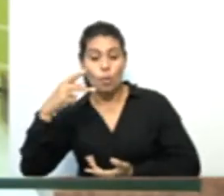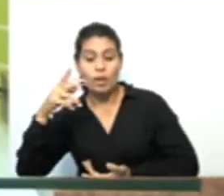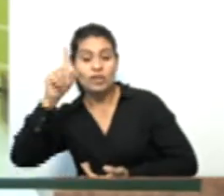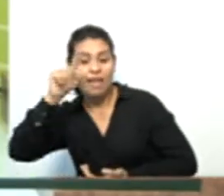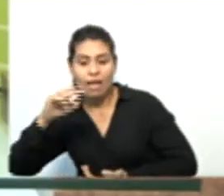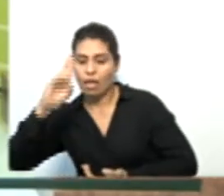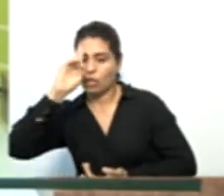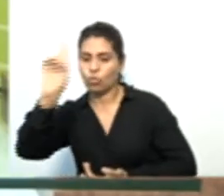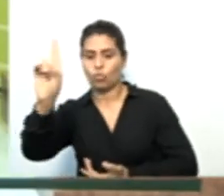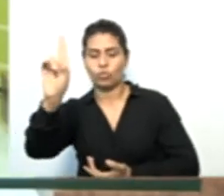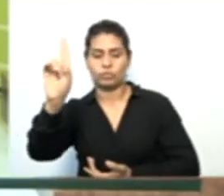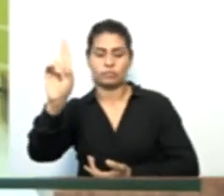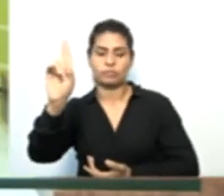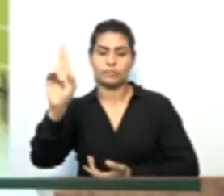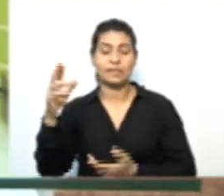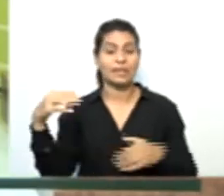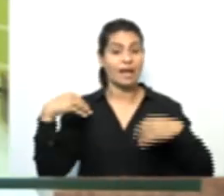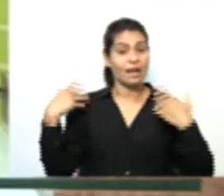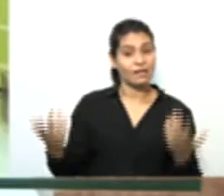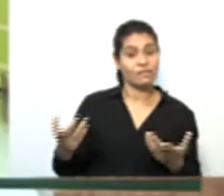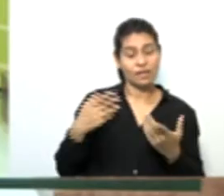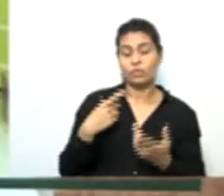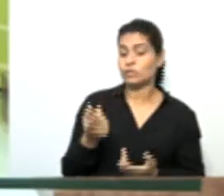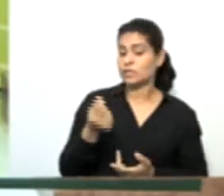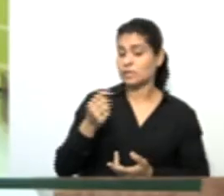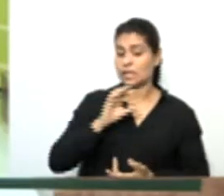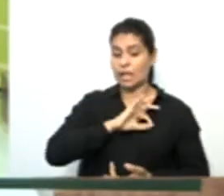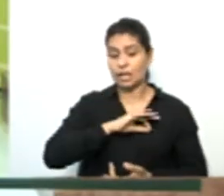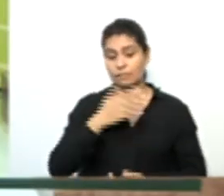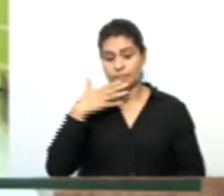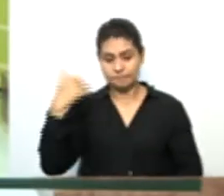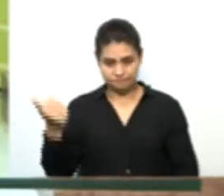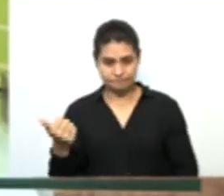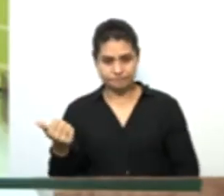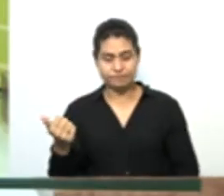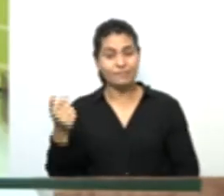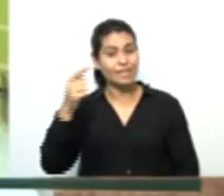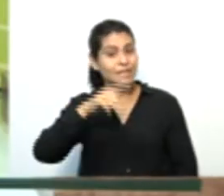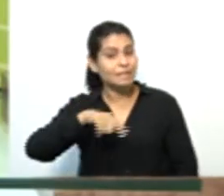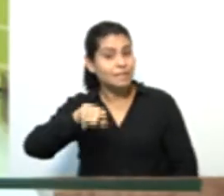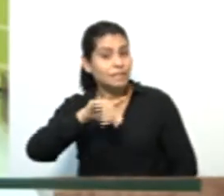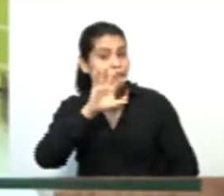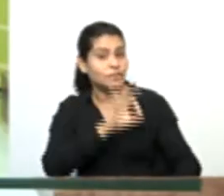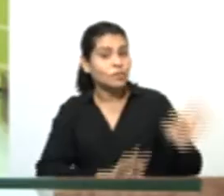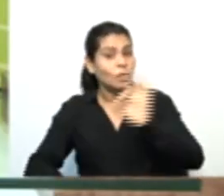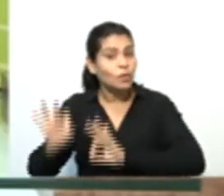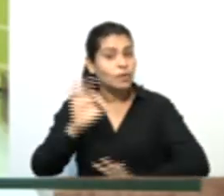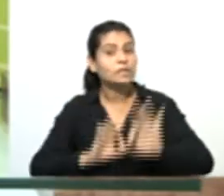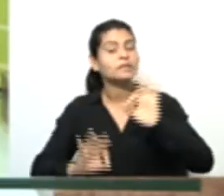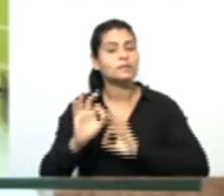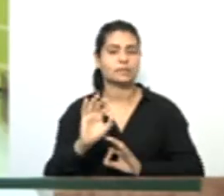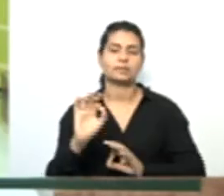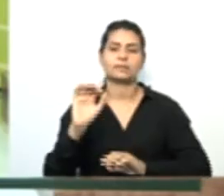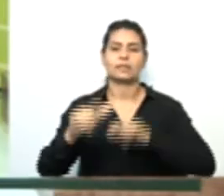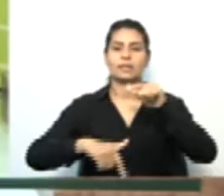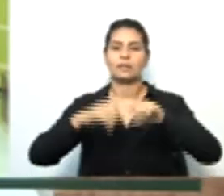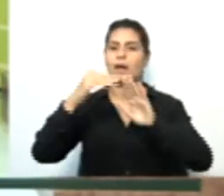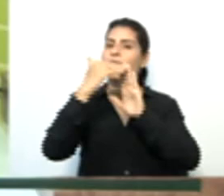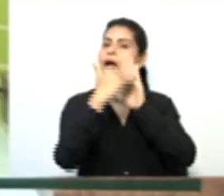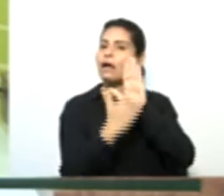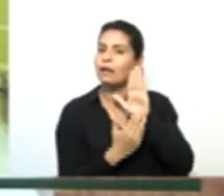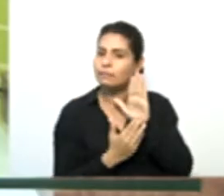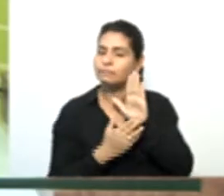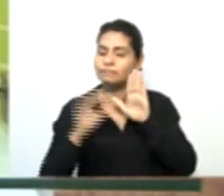da cooperativa e ficam com um ganho maior. Então, se você for se organizar em classe trabalhadora, uma